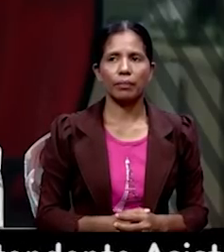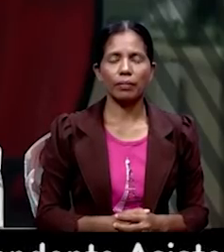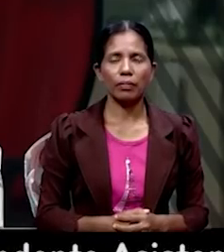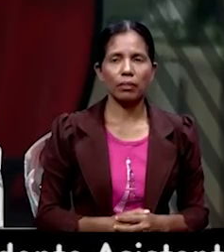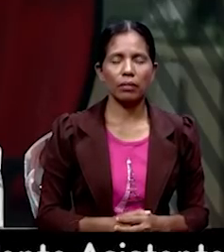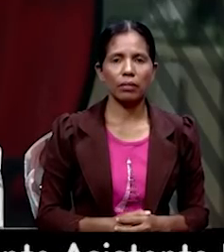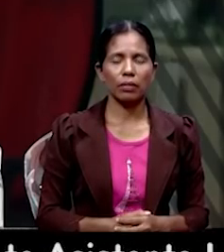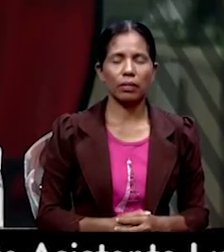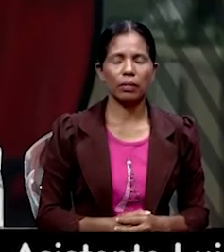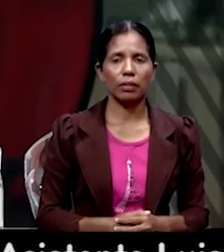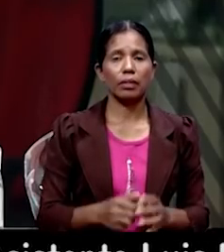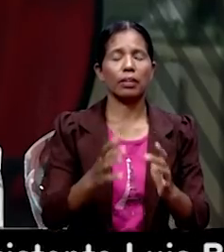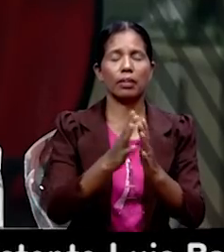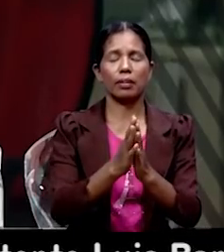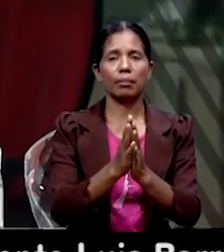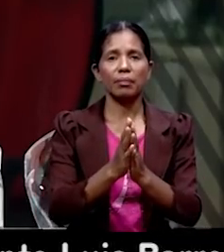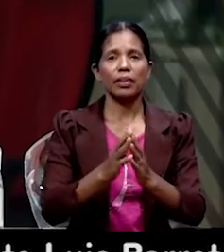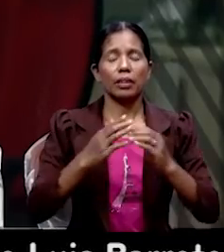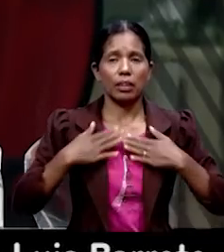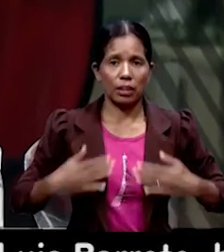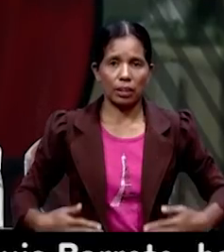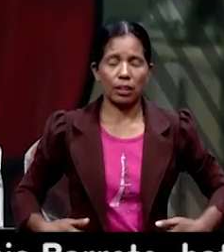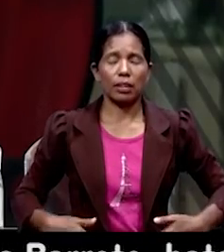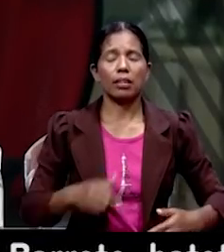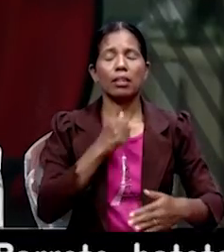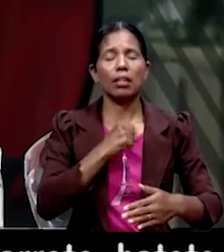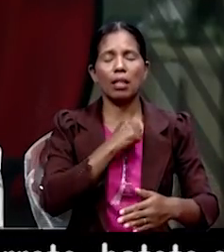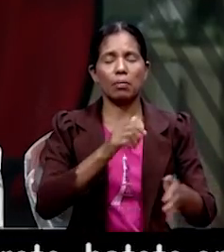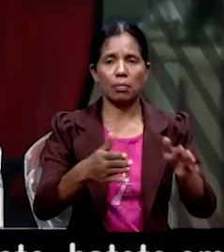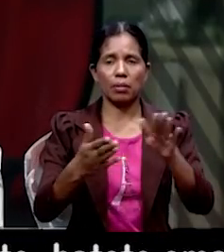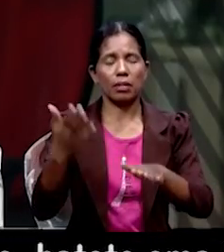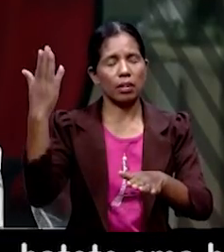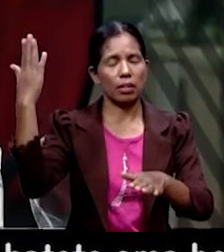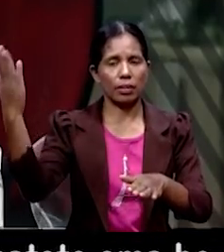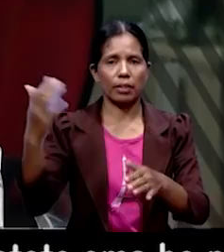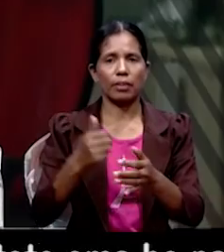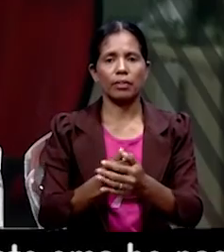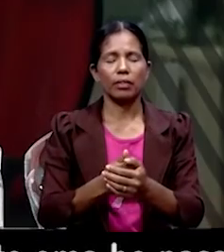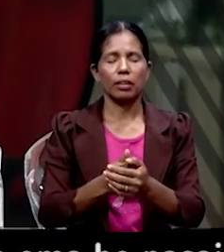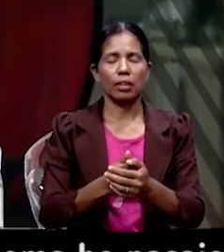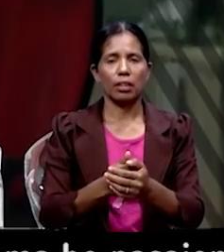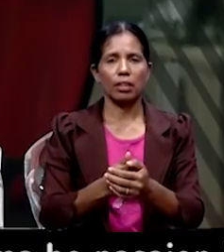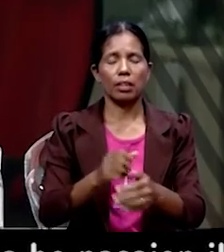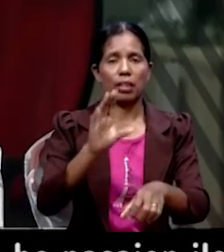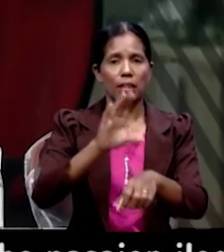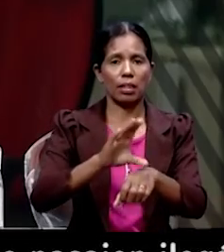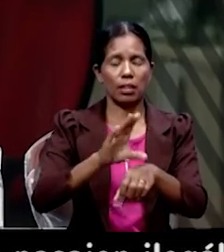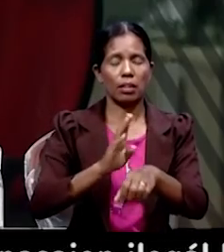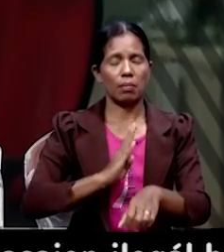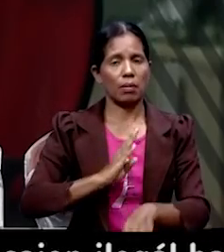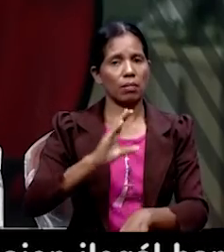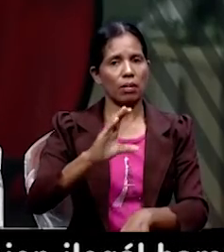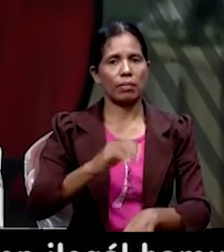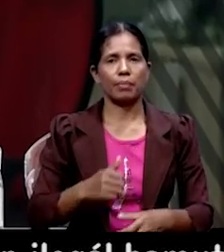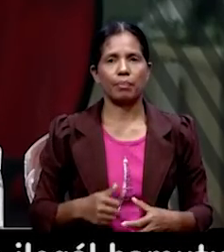Corpo Prezente Dom Basilio do Nascimento iha ona Igreja Katedrál Santo Antônio Baucau Nilarang.